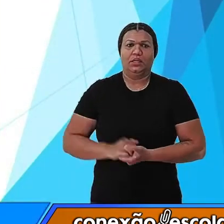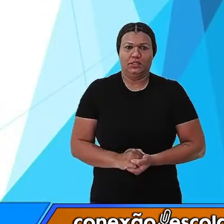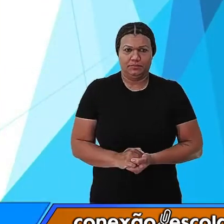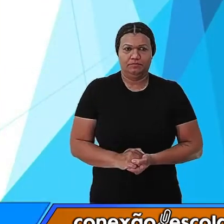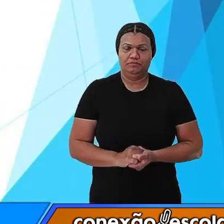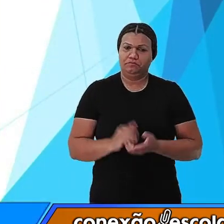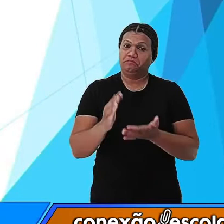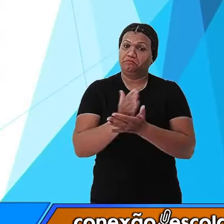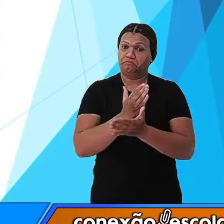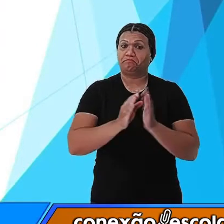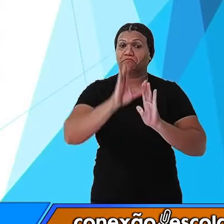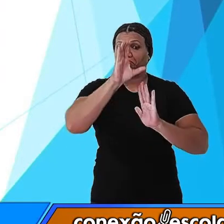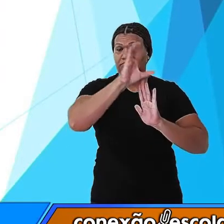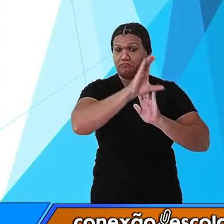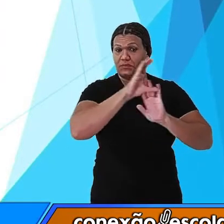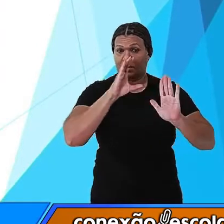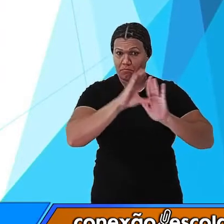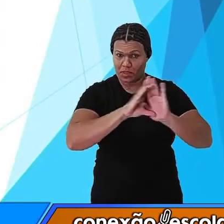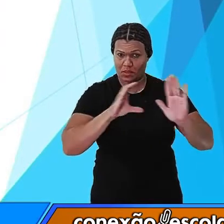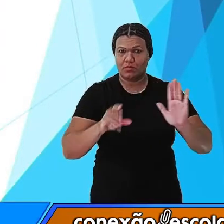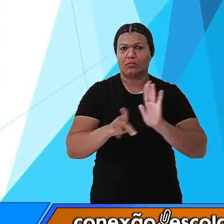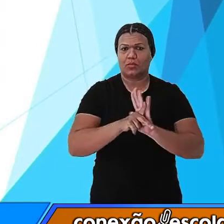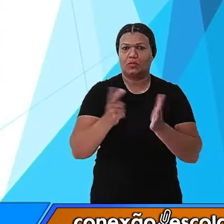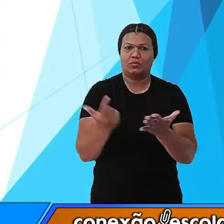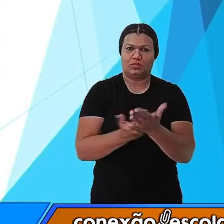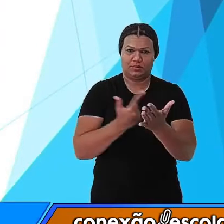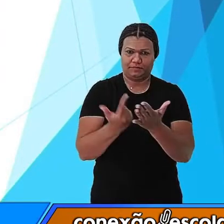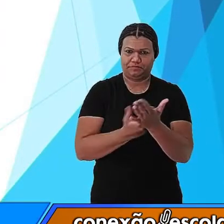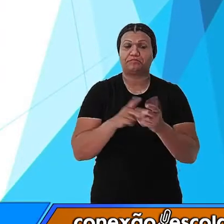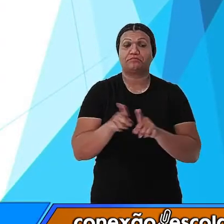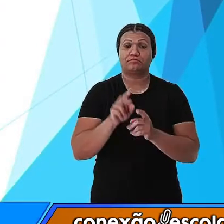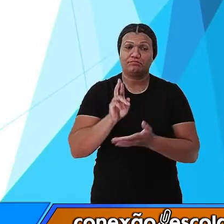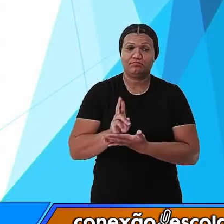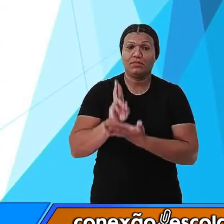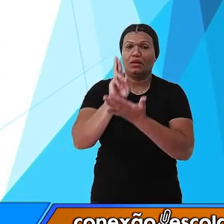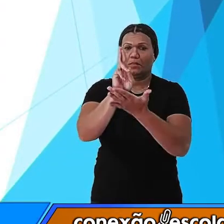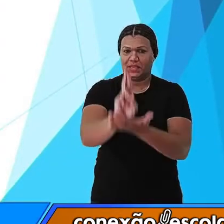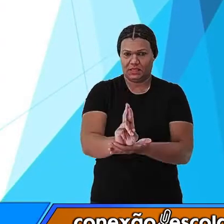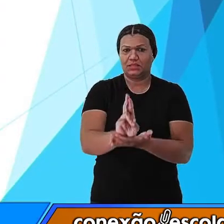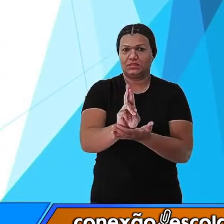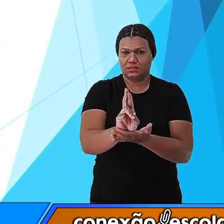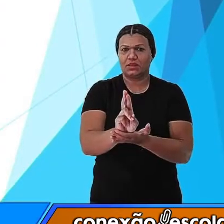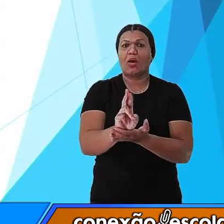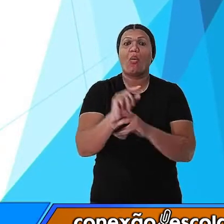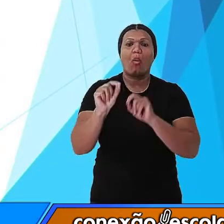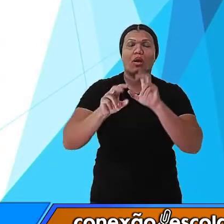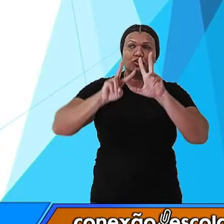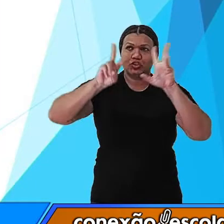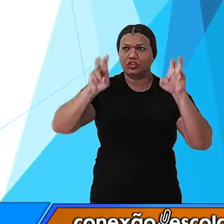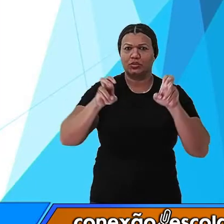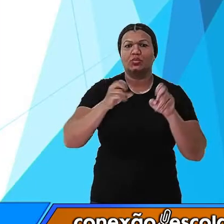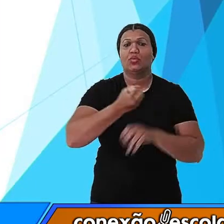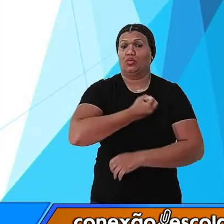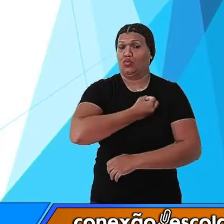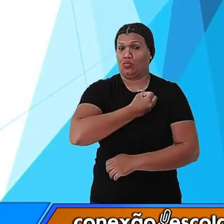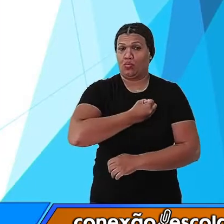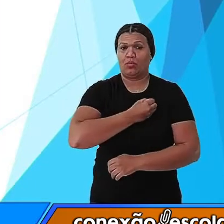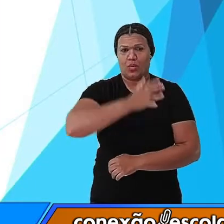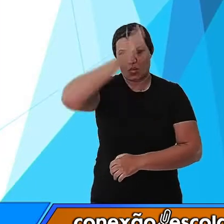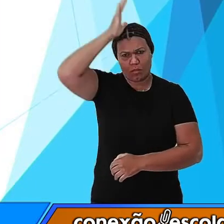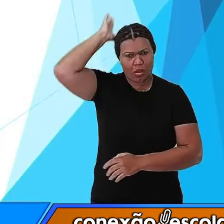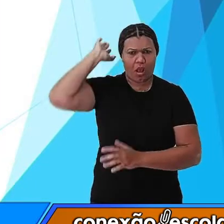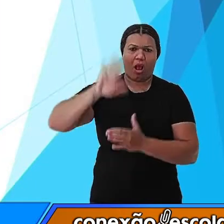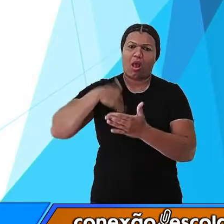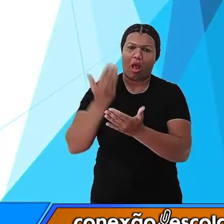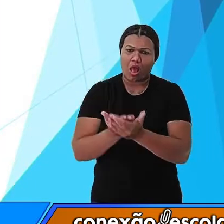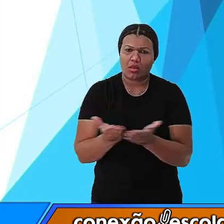em alguns capítulos de livro, ou mesmo na representação de títulos. Então, os números romanos até hoje